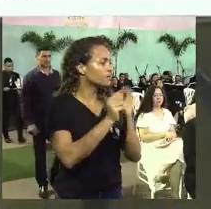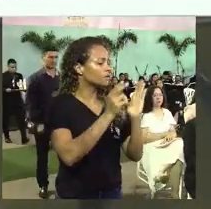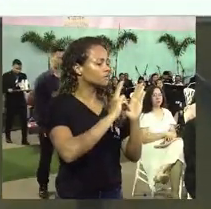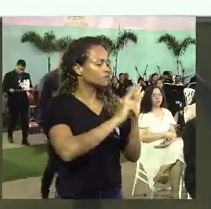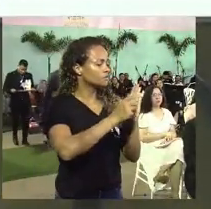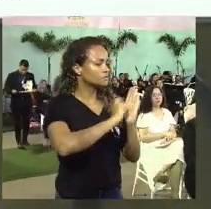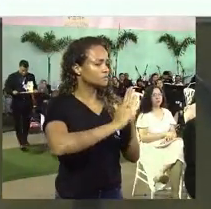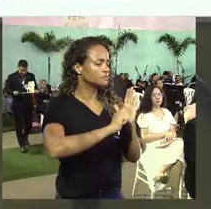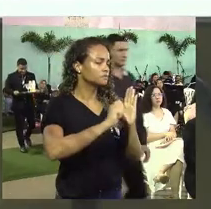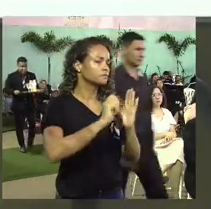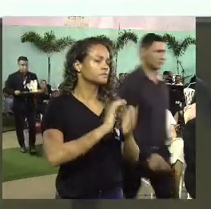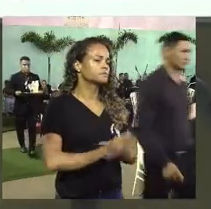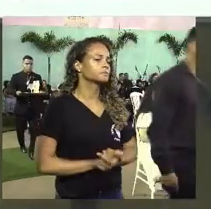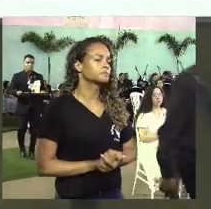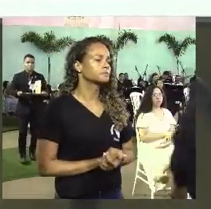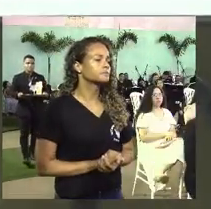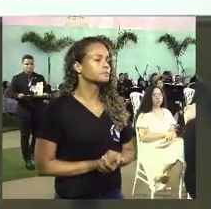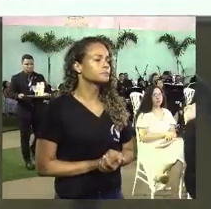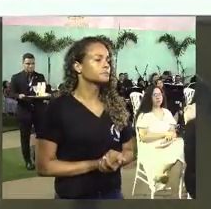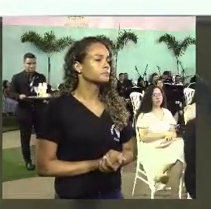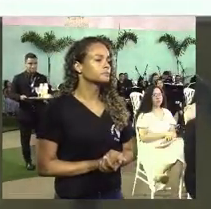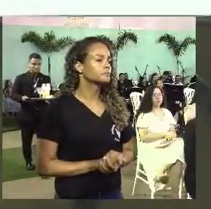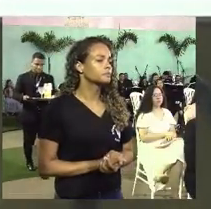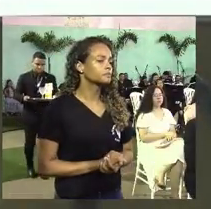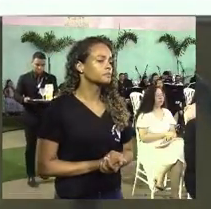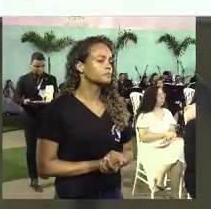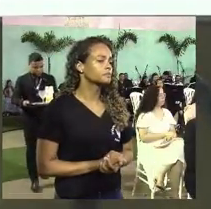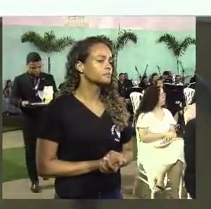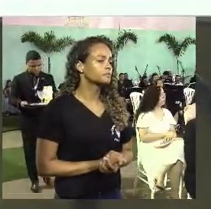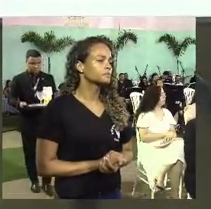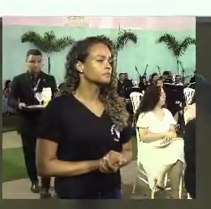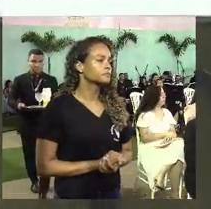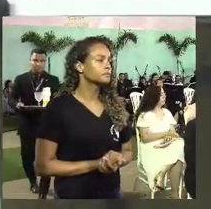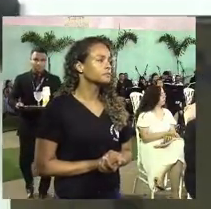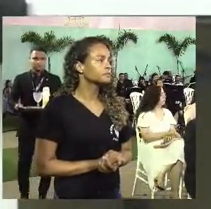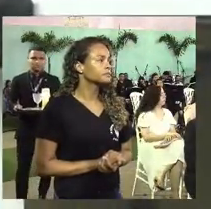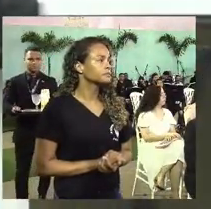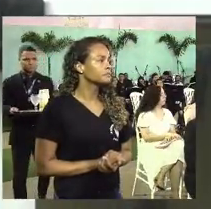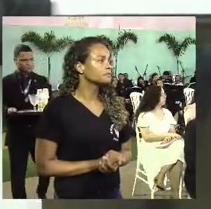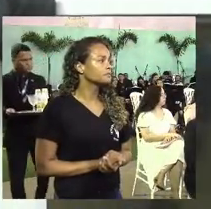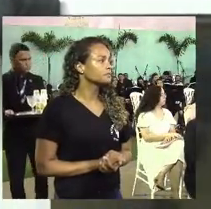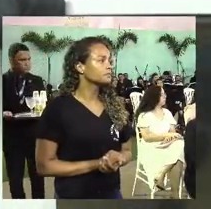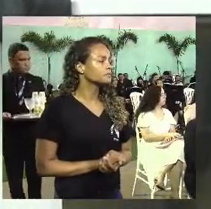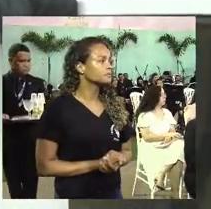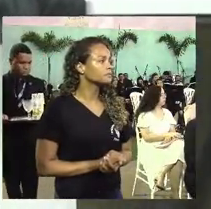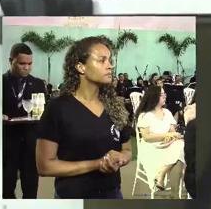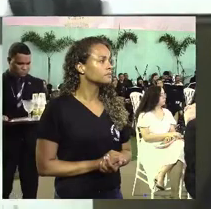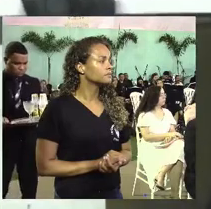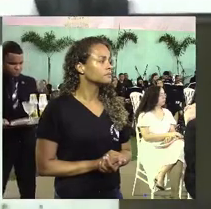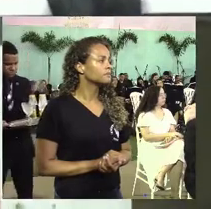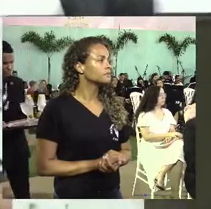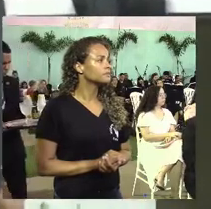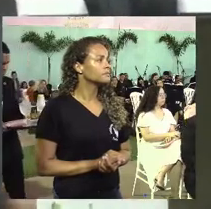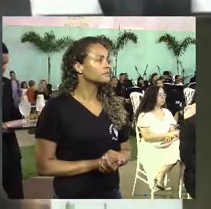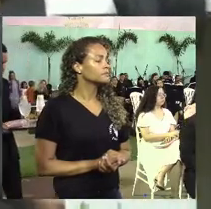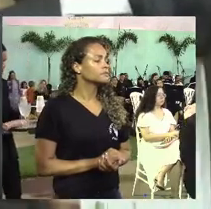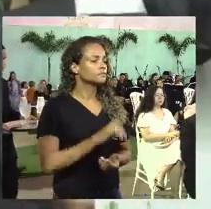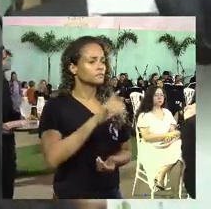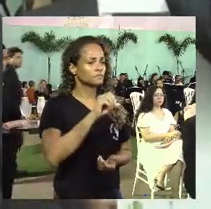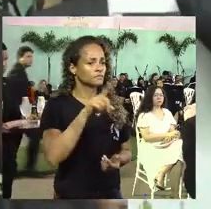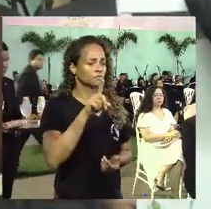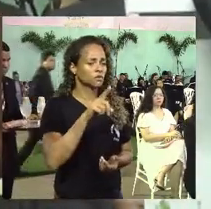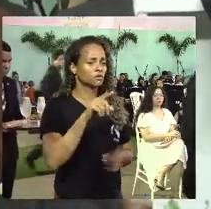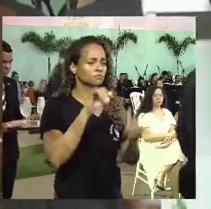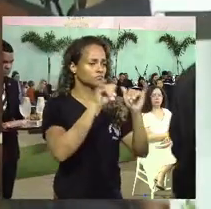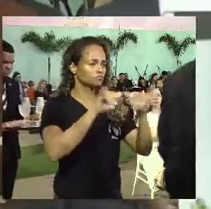de Jesus vai chegando e colocando as minhas aqui para ouvir a palavra eu faço uma perda coletivo tá não tinha mensagem